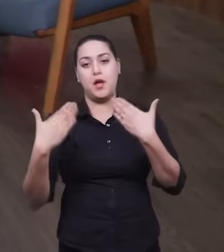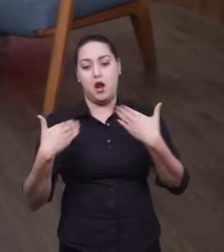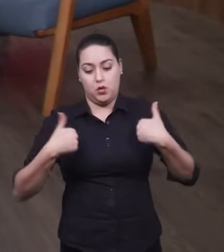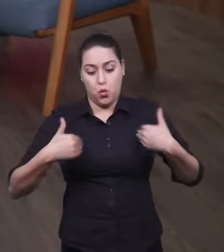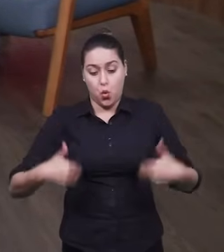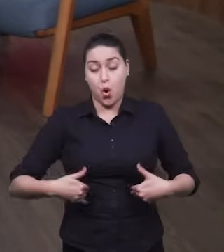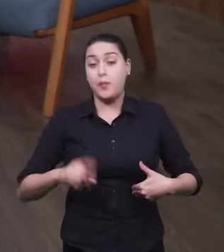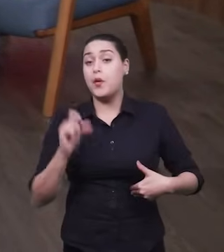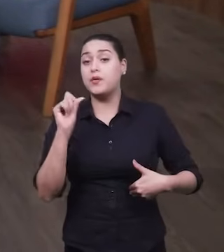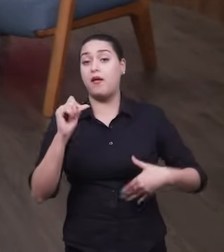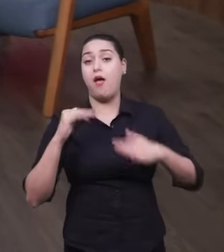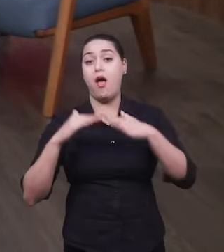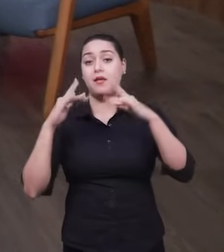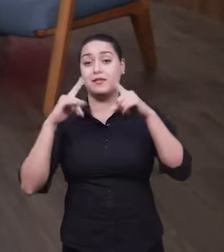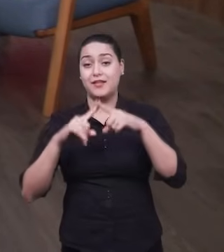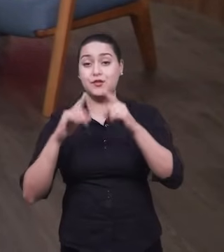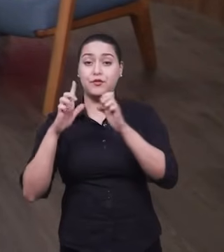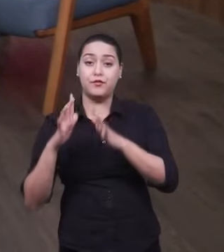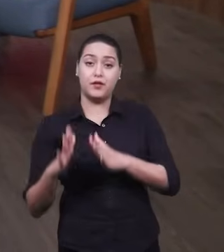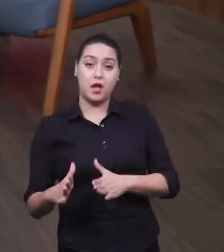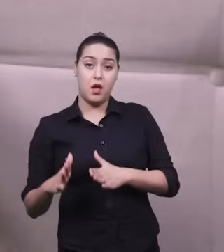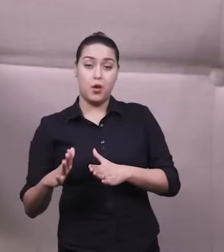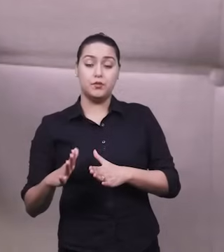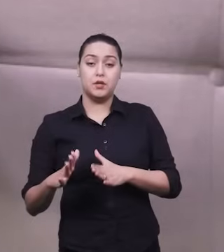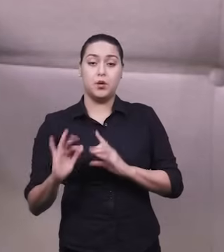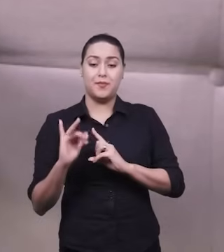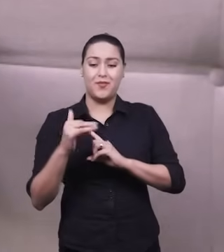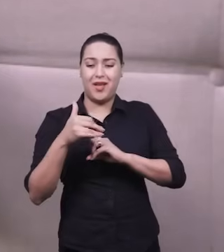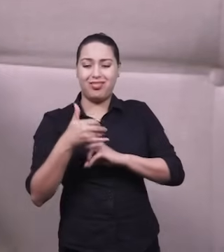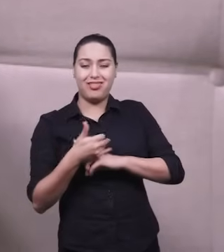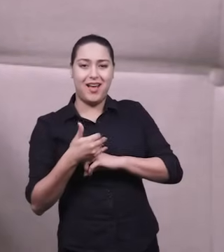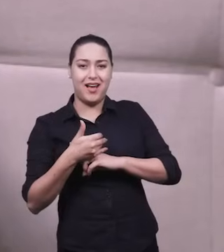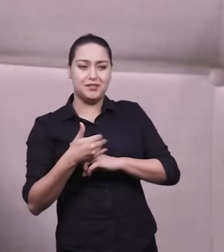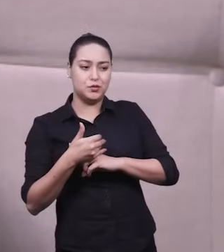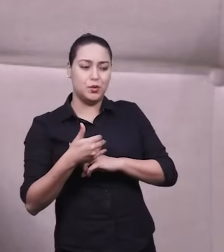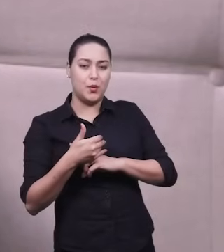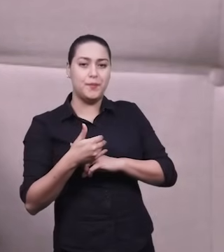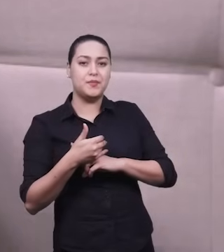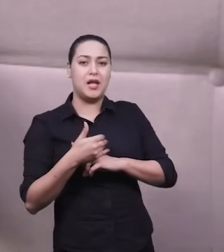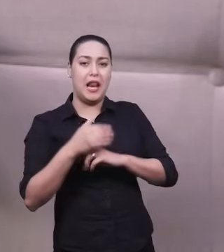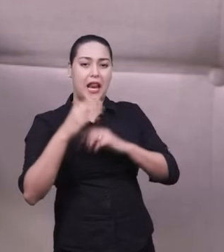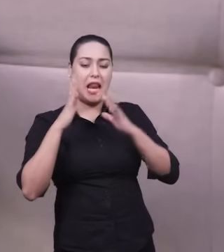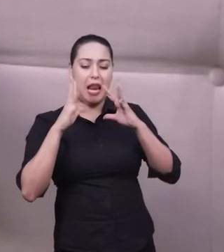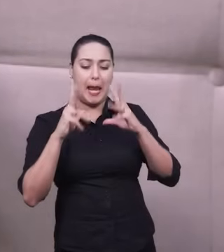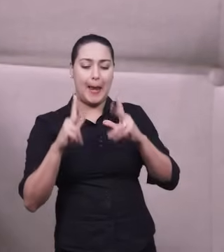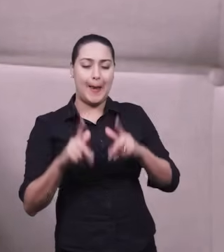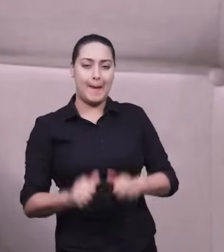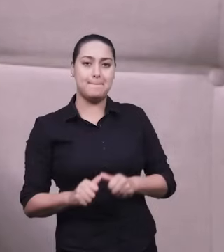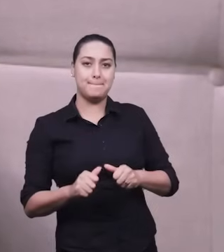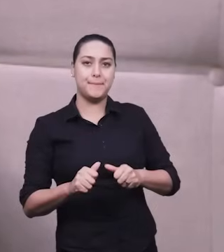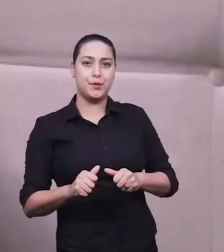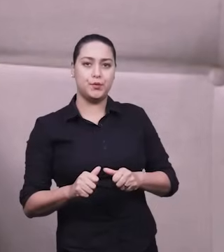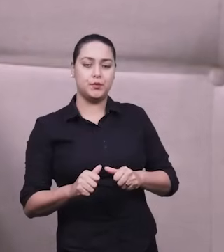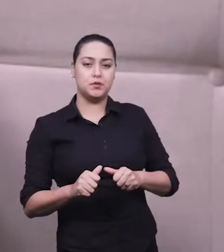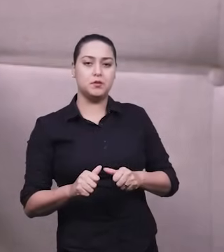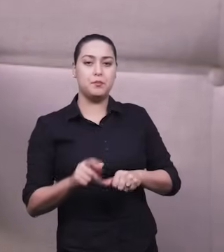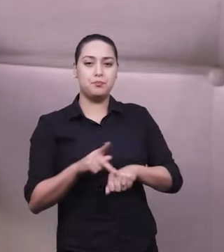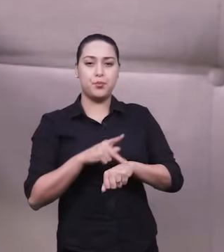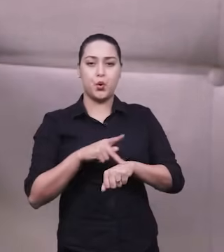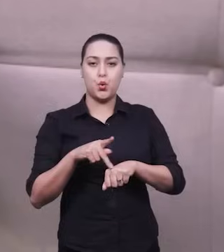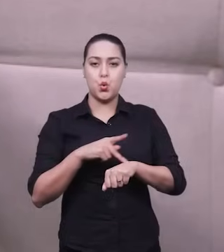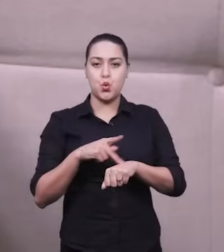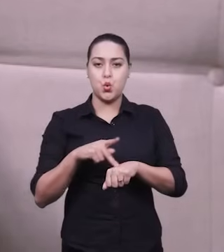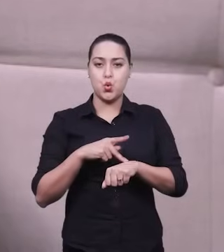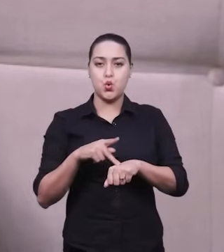corpo, a igreja, que a igreja é como corpo, né? Não deixando essa igreja se corromper, né? Se sujar, né?